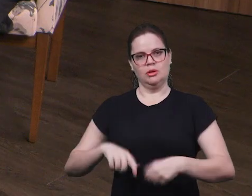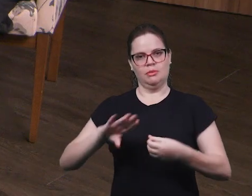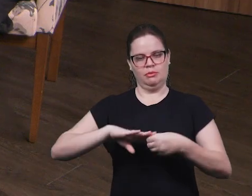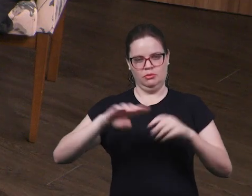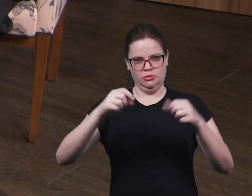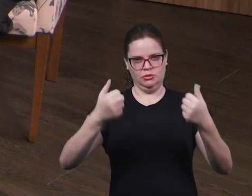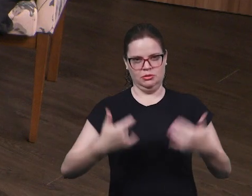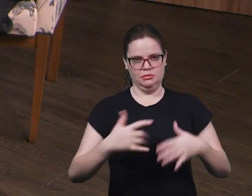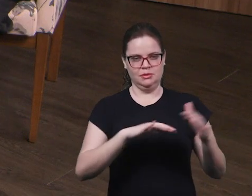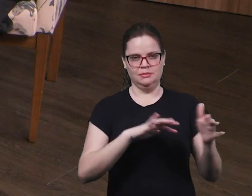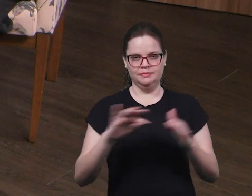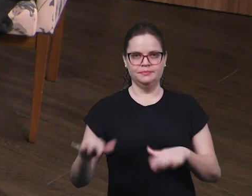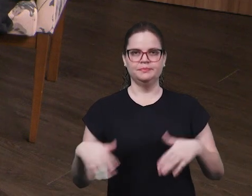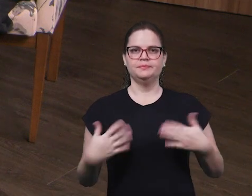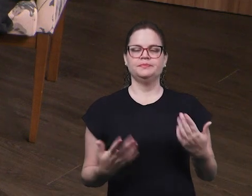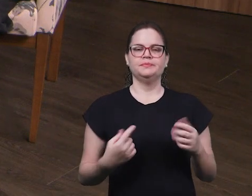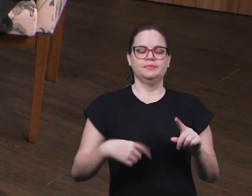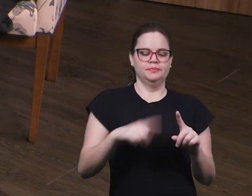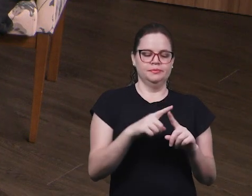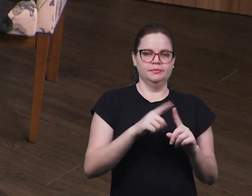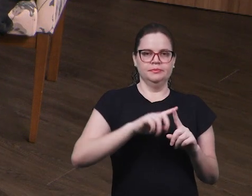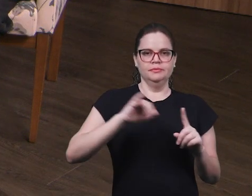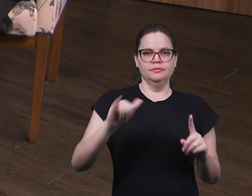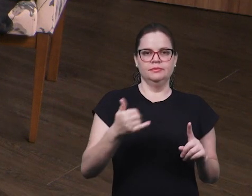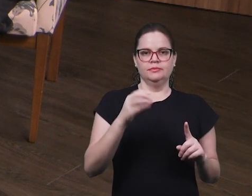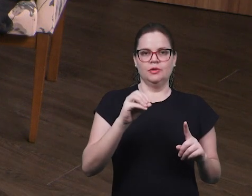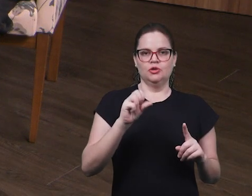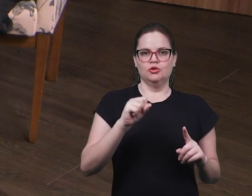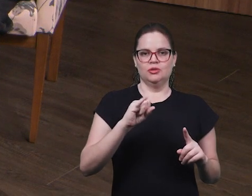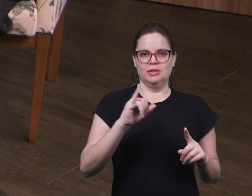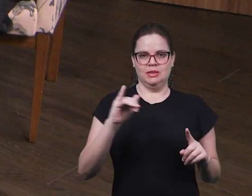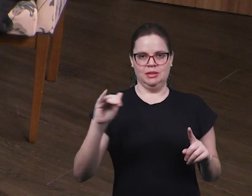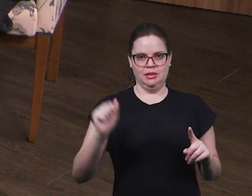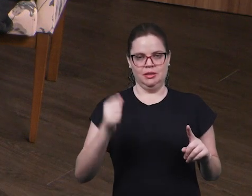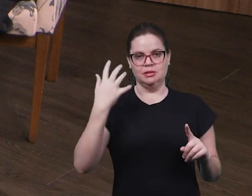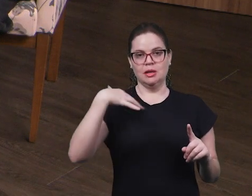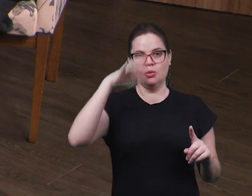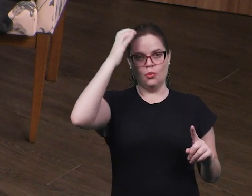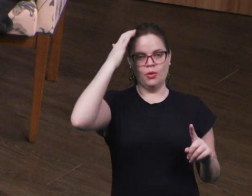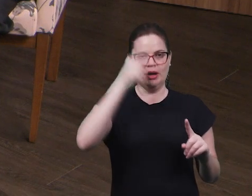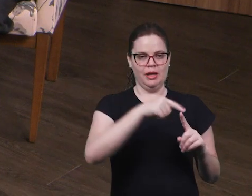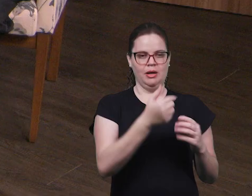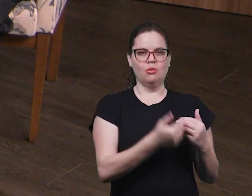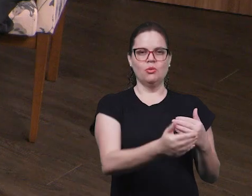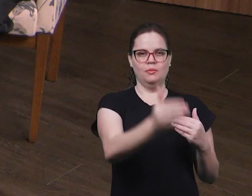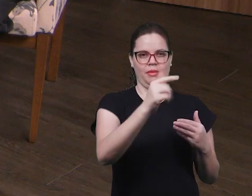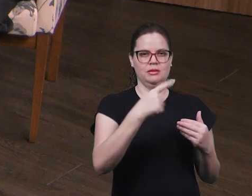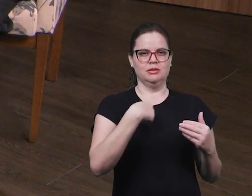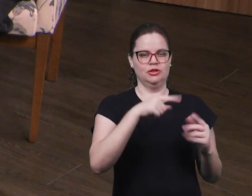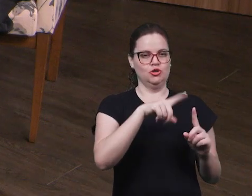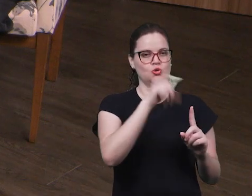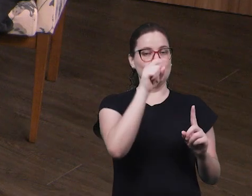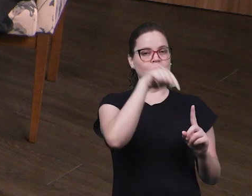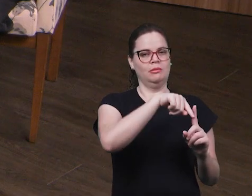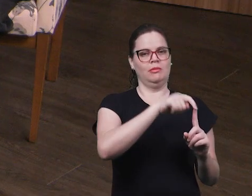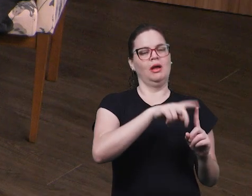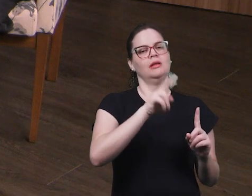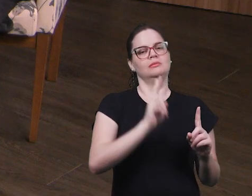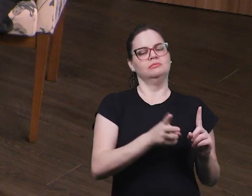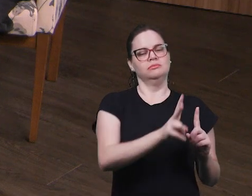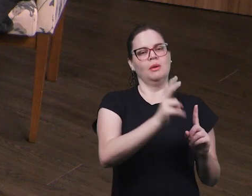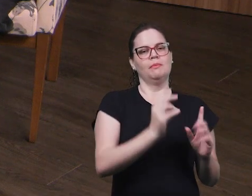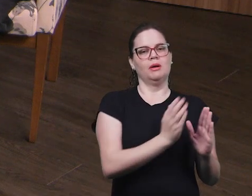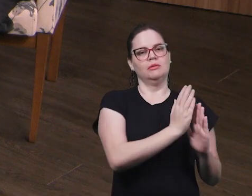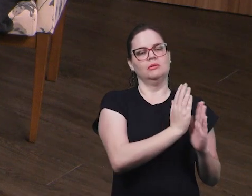Josias, nós colocamos o rei Josias como um marco para dar partida